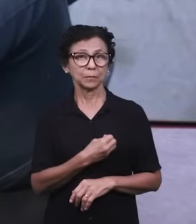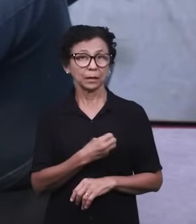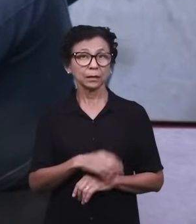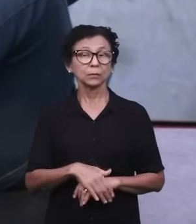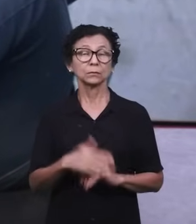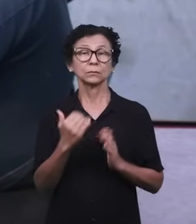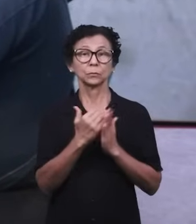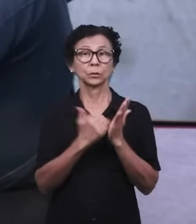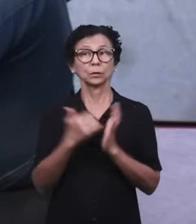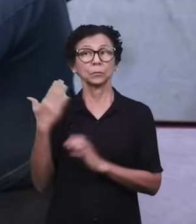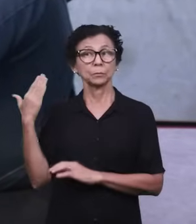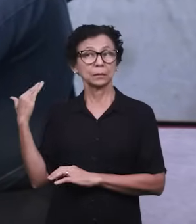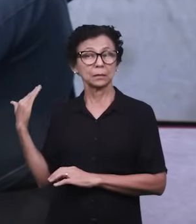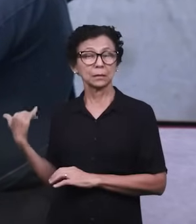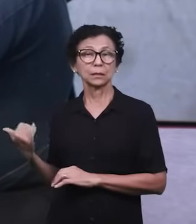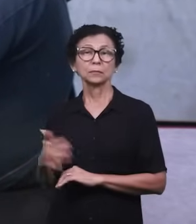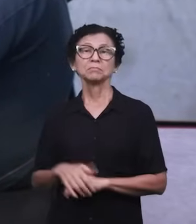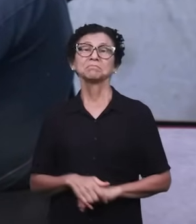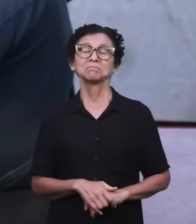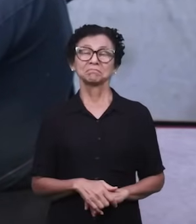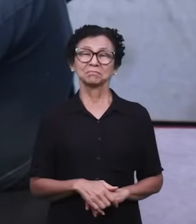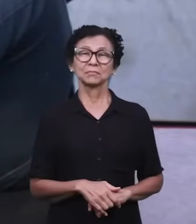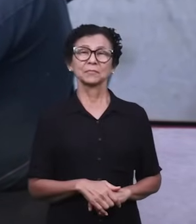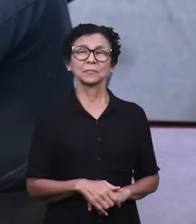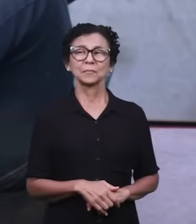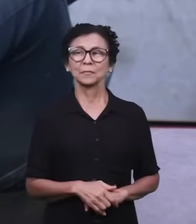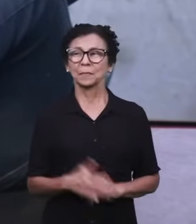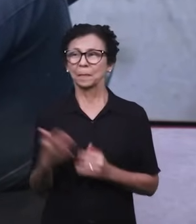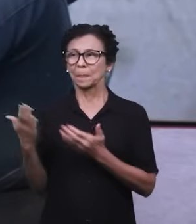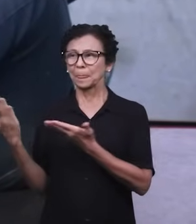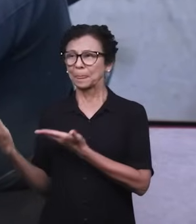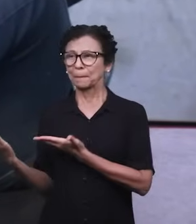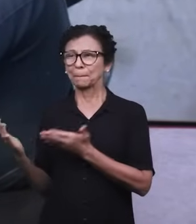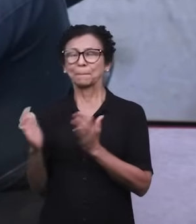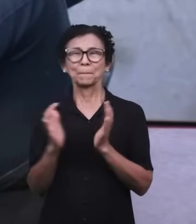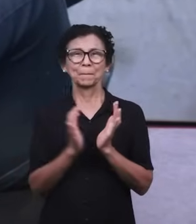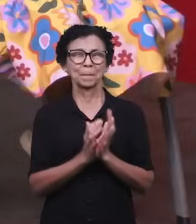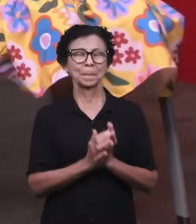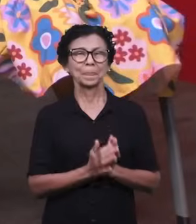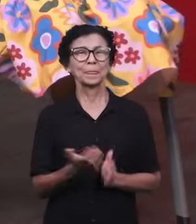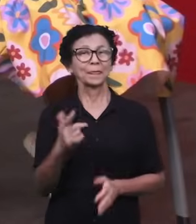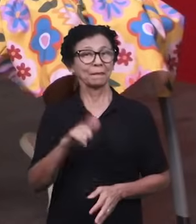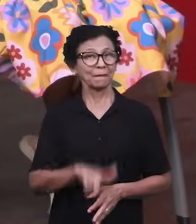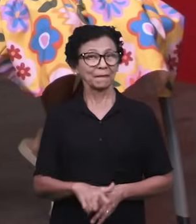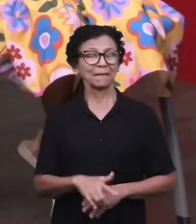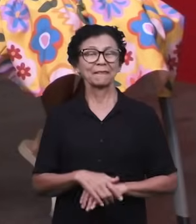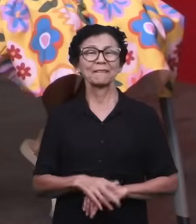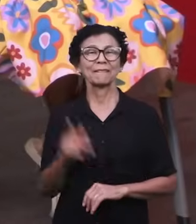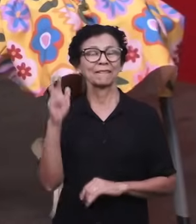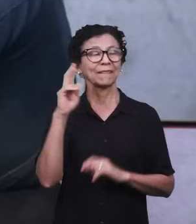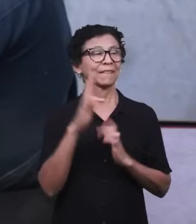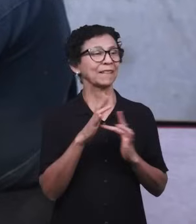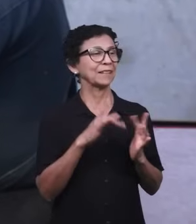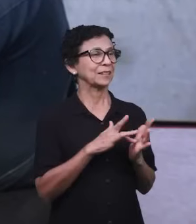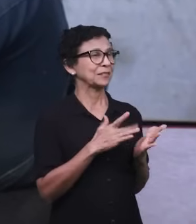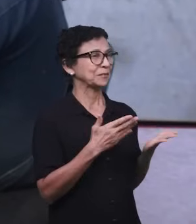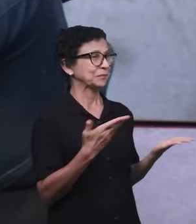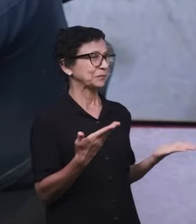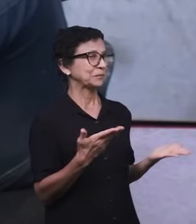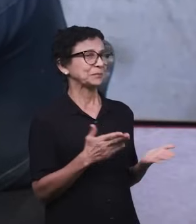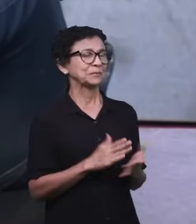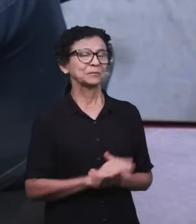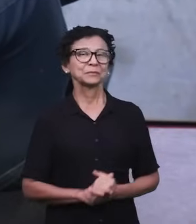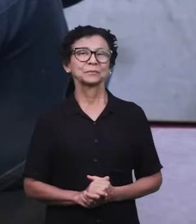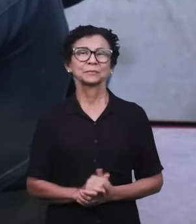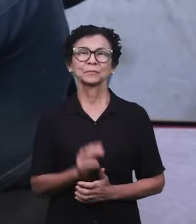programa passado, as crianças voltaram. Estão aqui conosco mais uma vez. Pai do Senhor, crianças. Paz do Senhor. Vamos